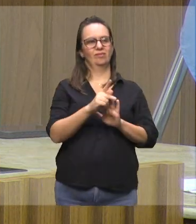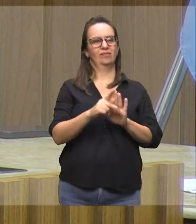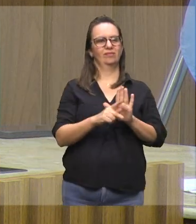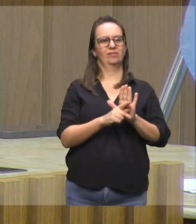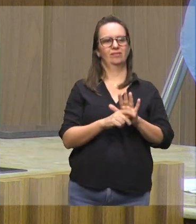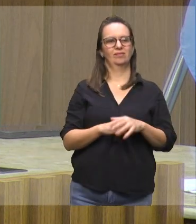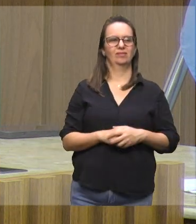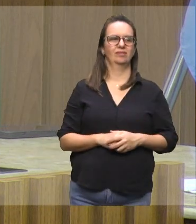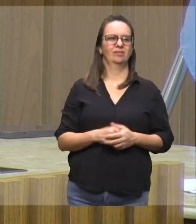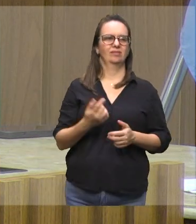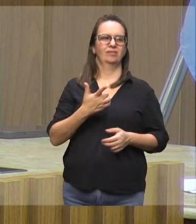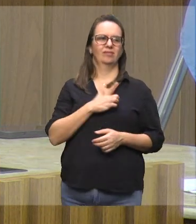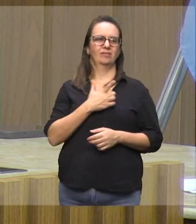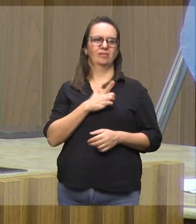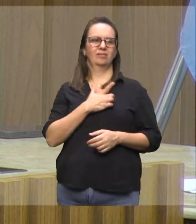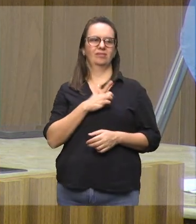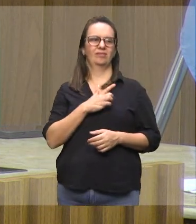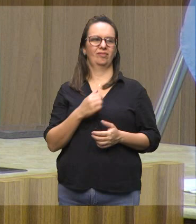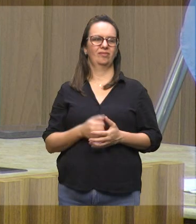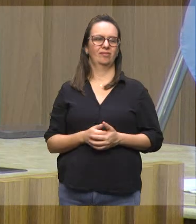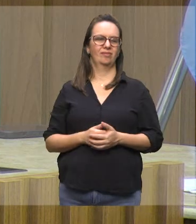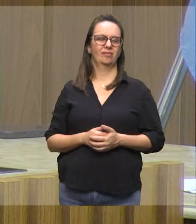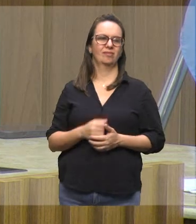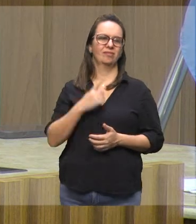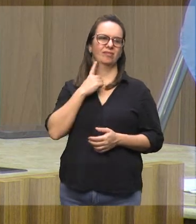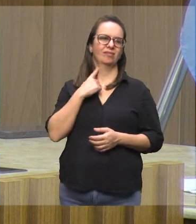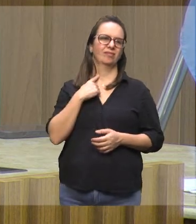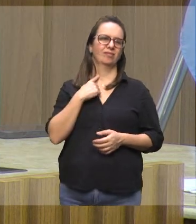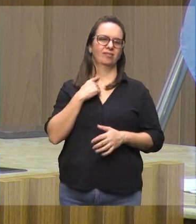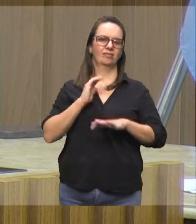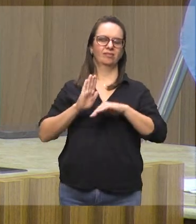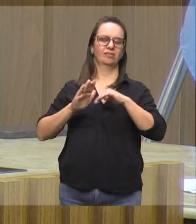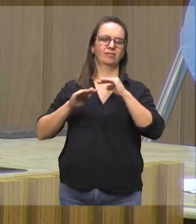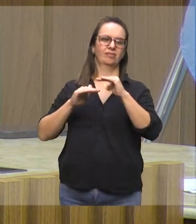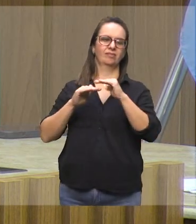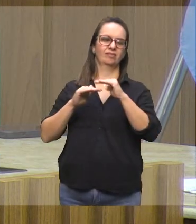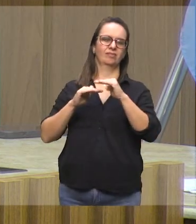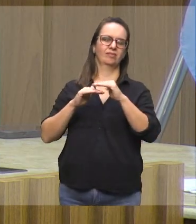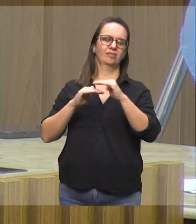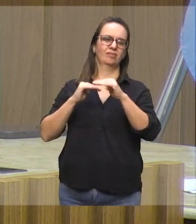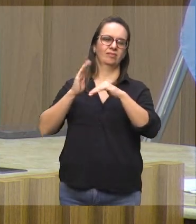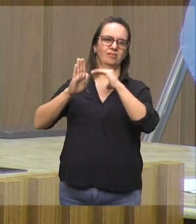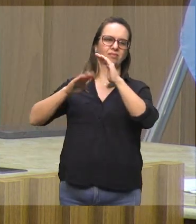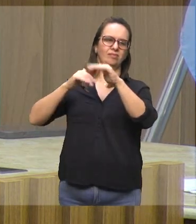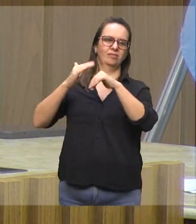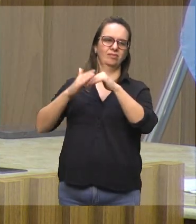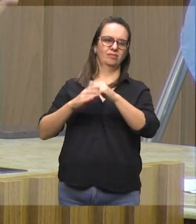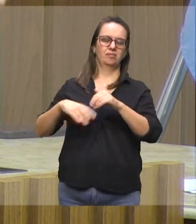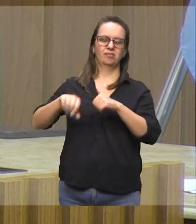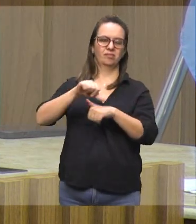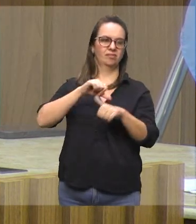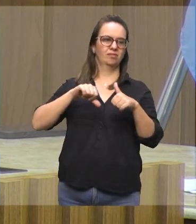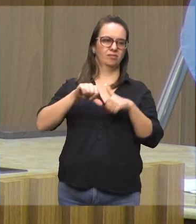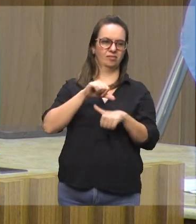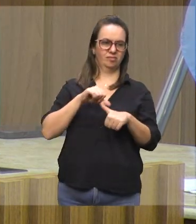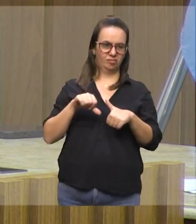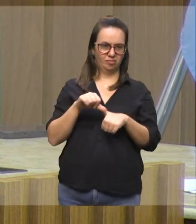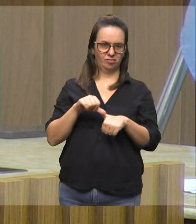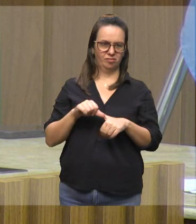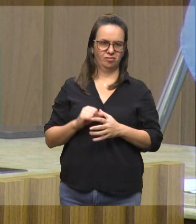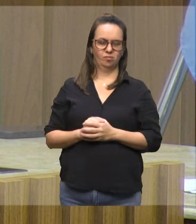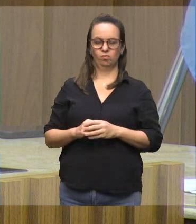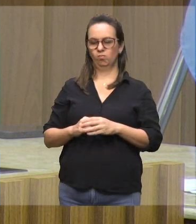tem algo objetivo que a gente vai construir, não vai ver uma mudança física na escola, não vai ver uma